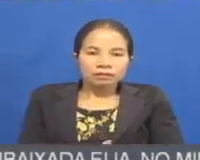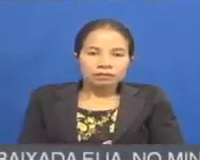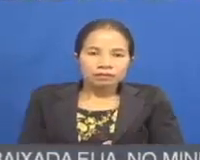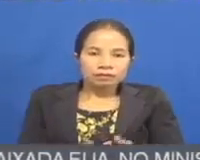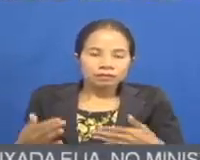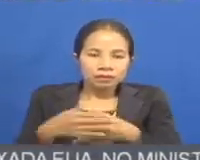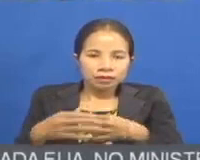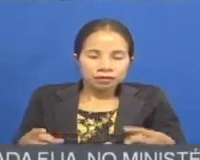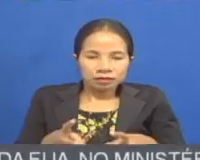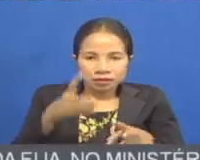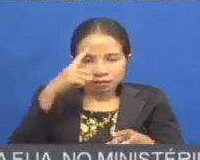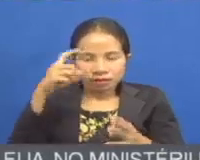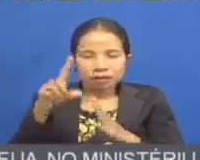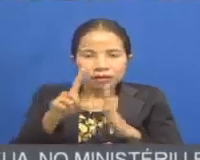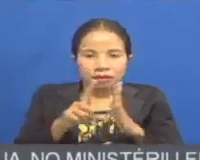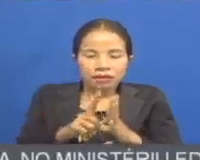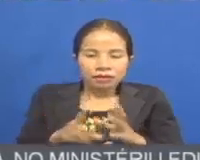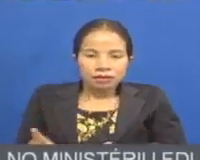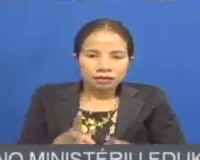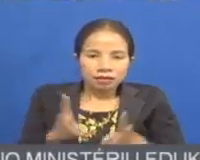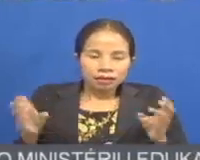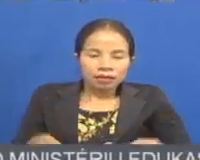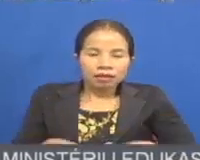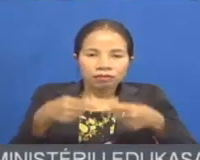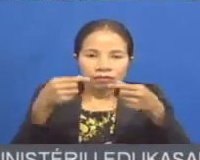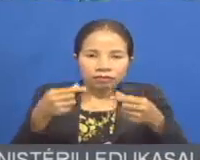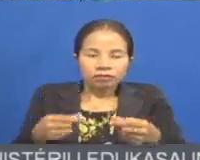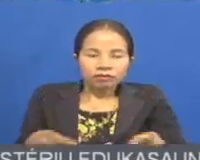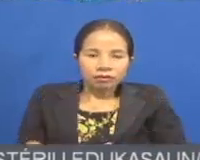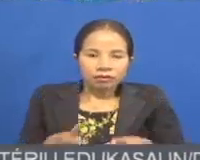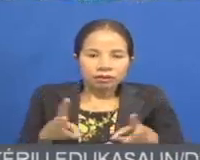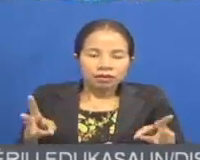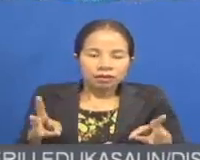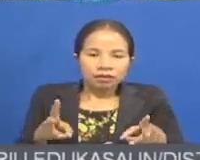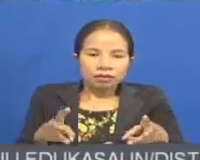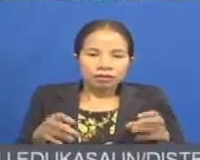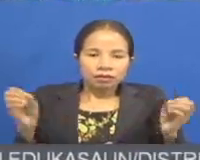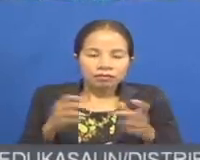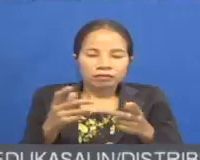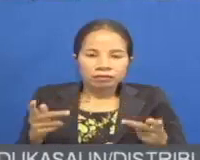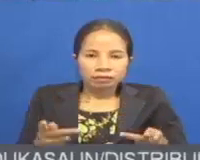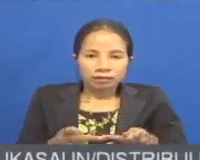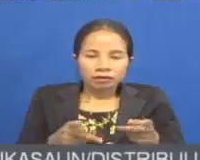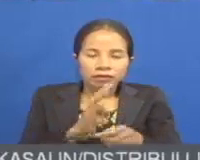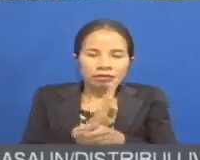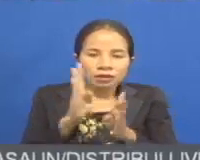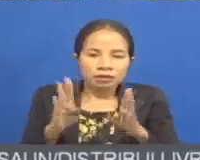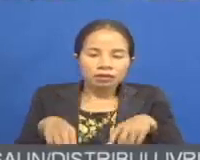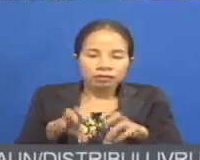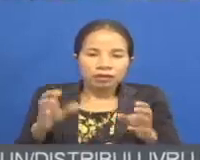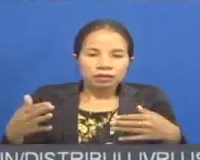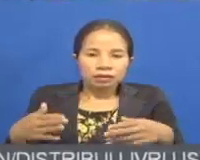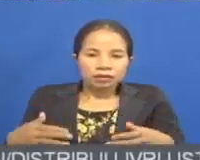lepen. Tamane lei kodi ku straga la fo dalan i la fo fatin para negociante sira tu fan sa